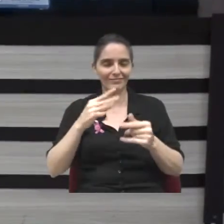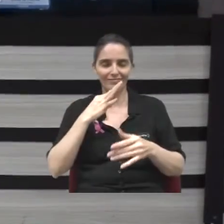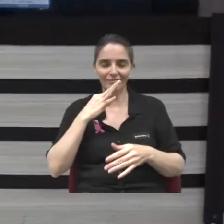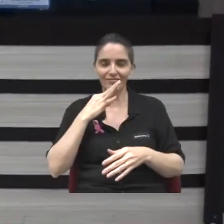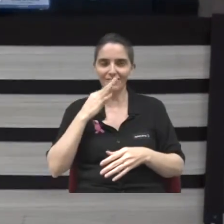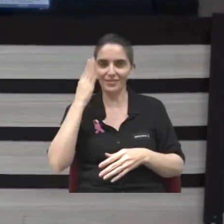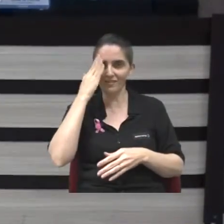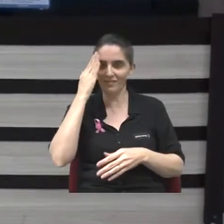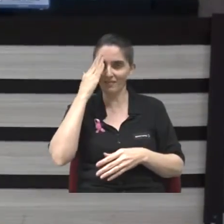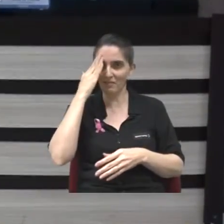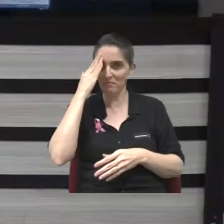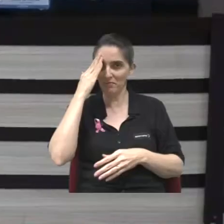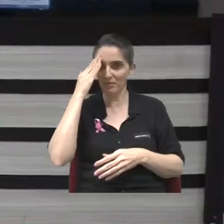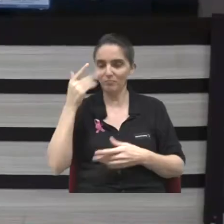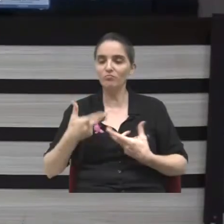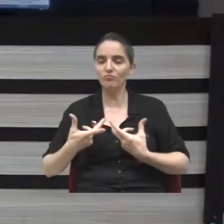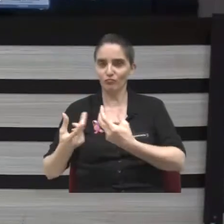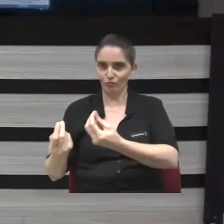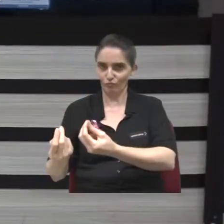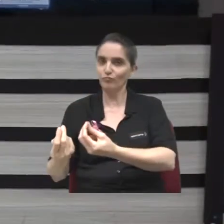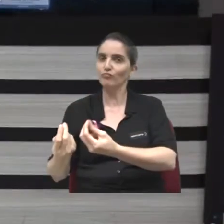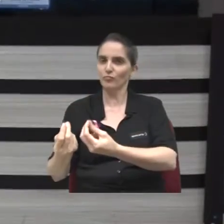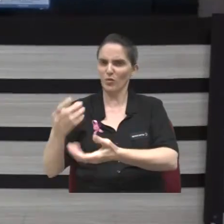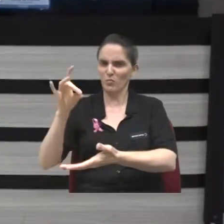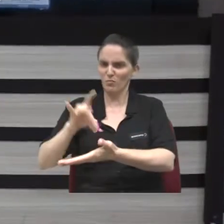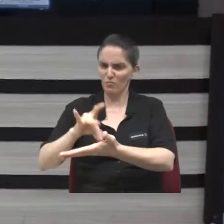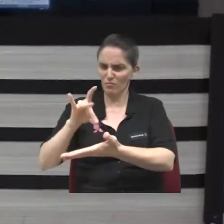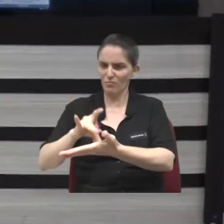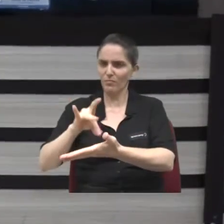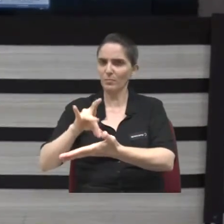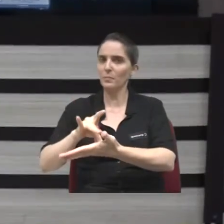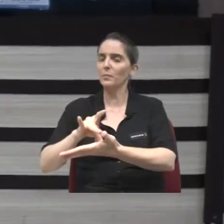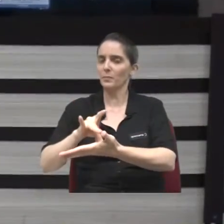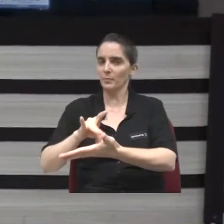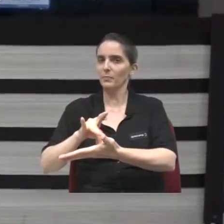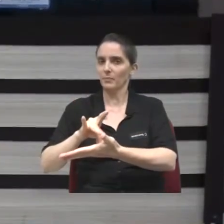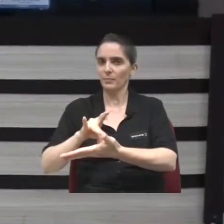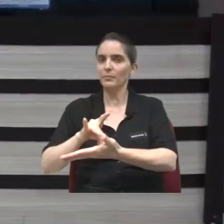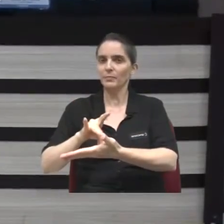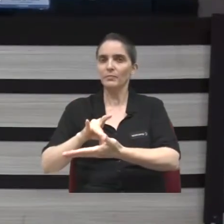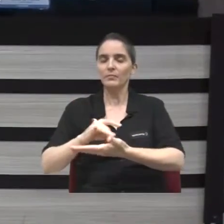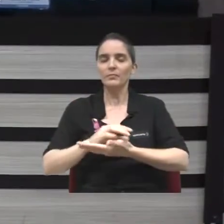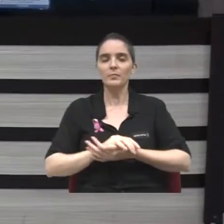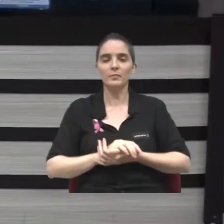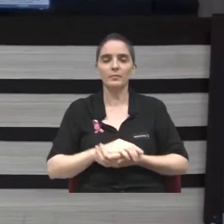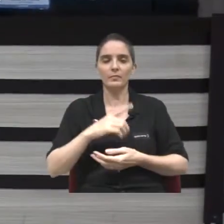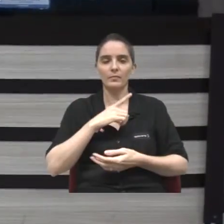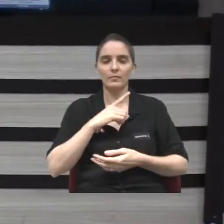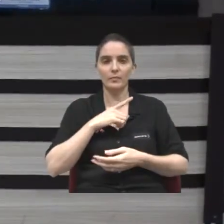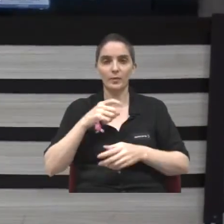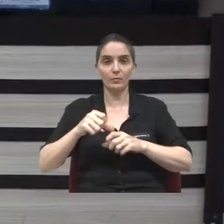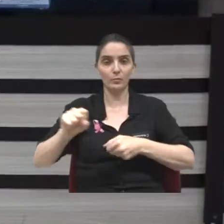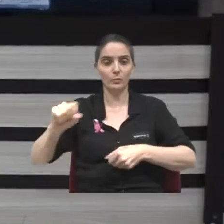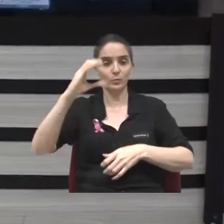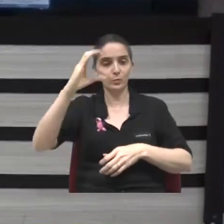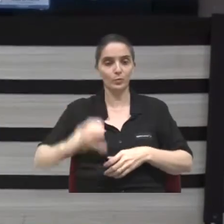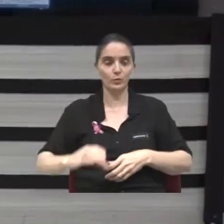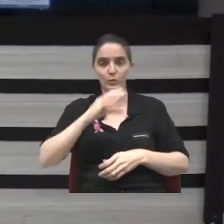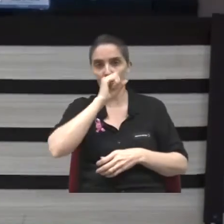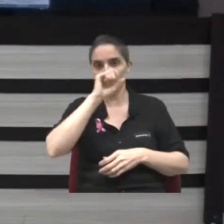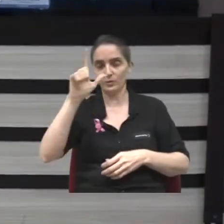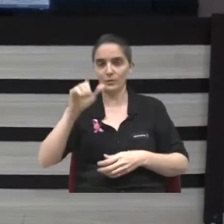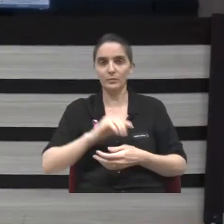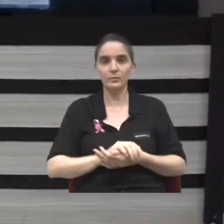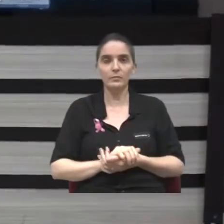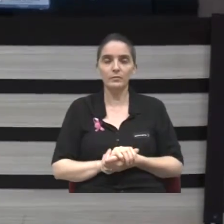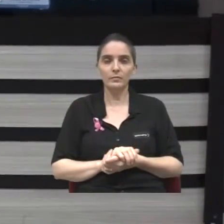do merecimento mesmo dele ser laudeado com o título de cidadão limeirense.